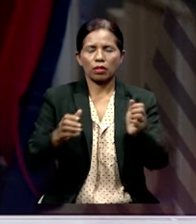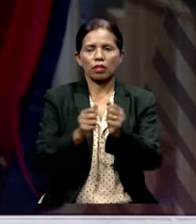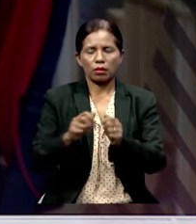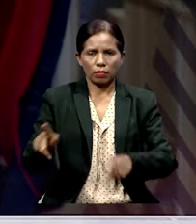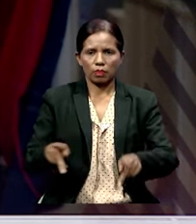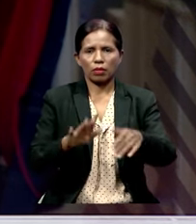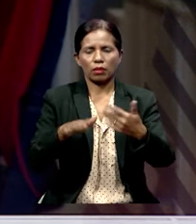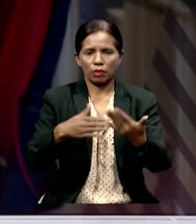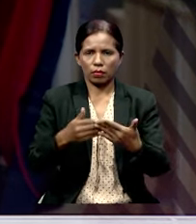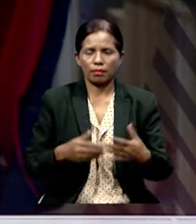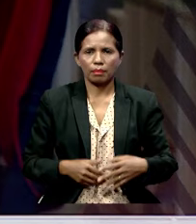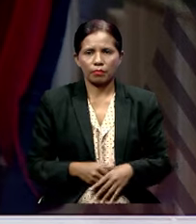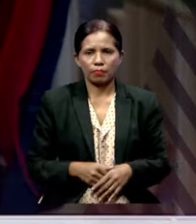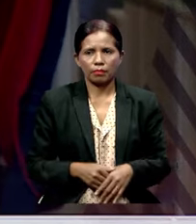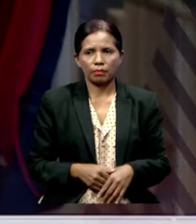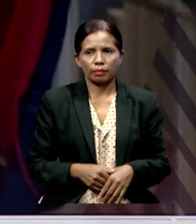será.